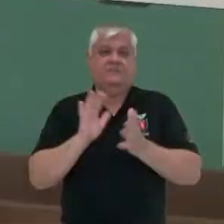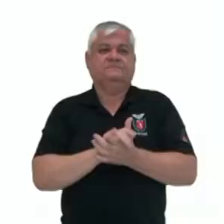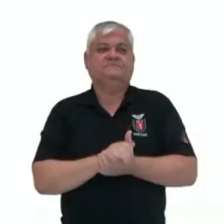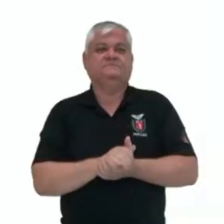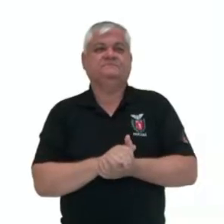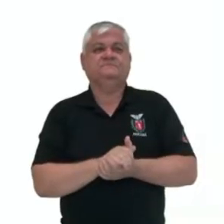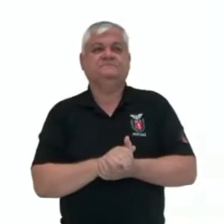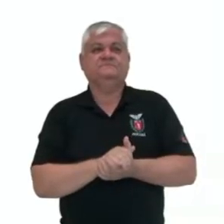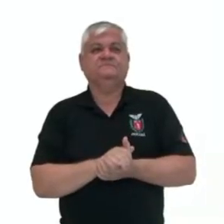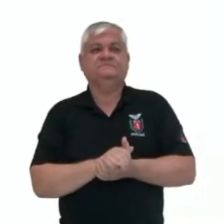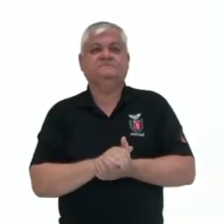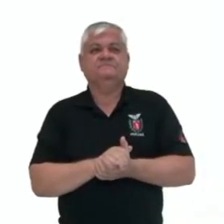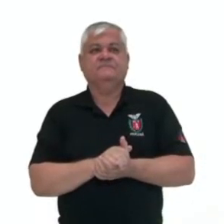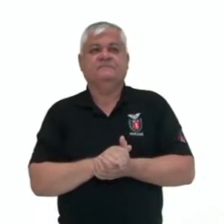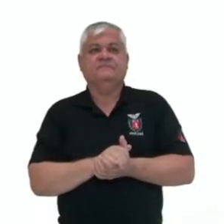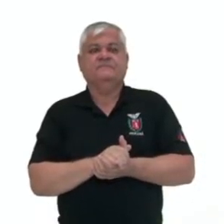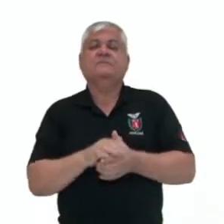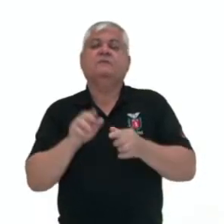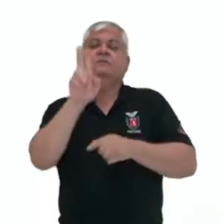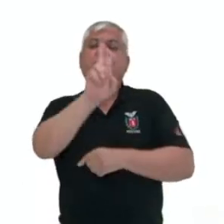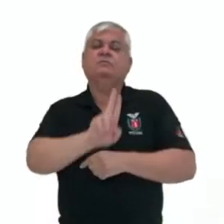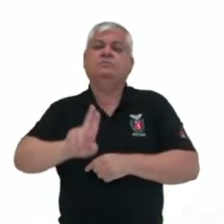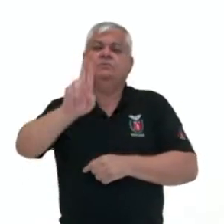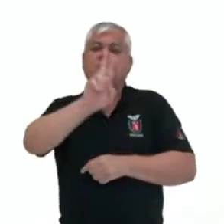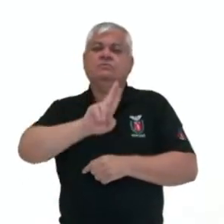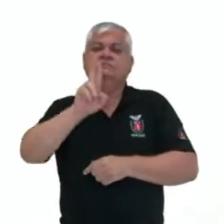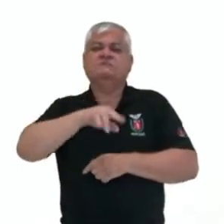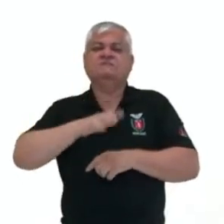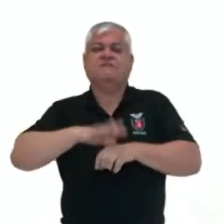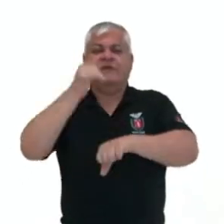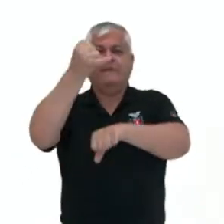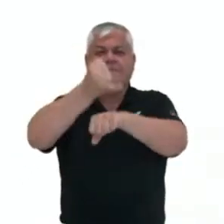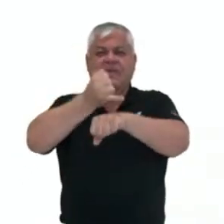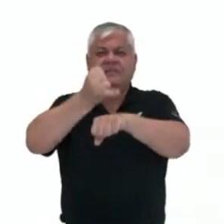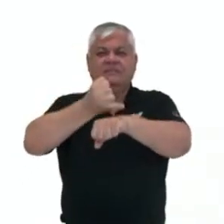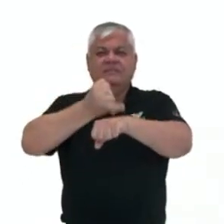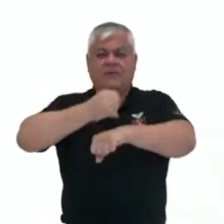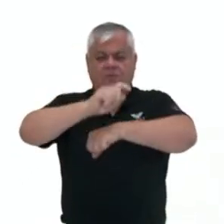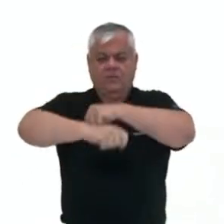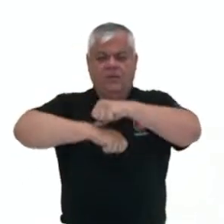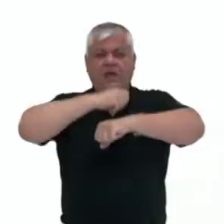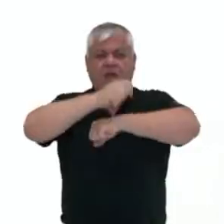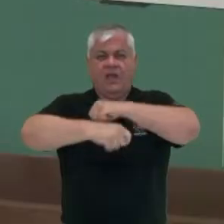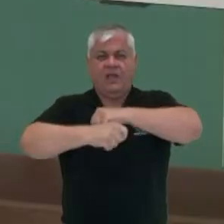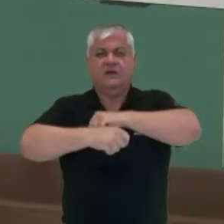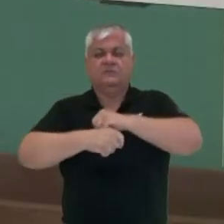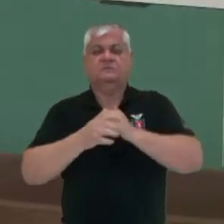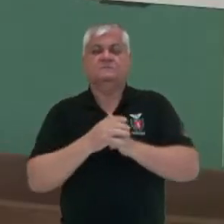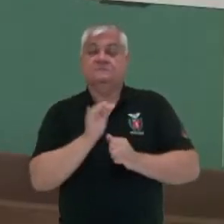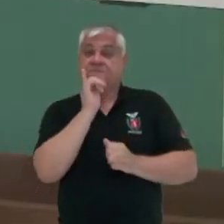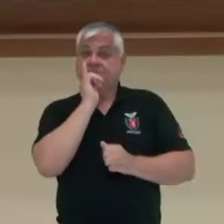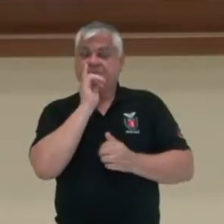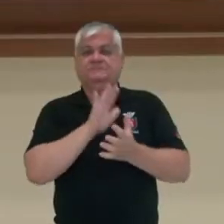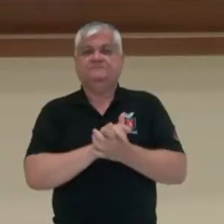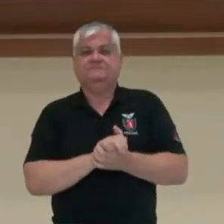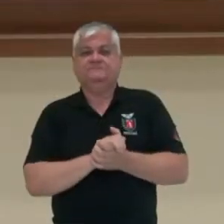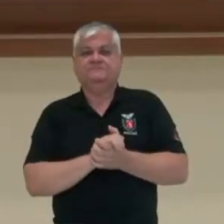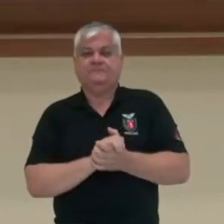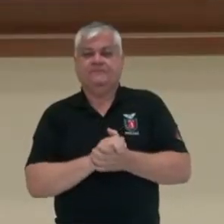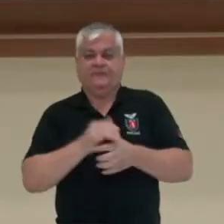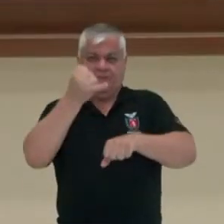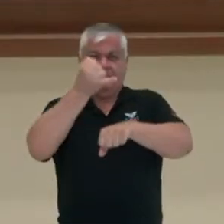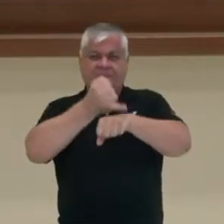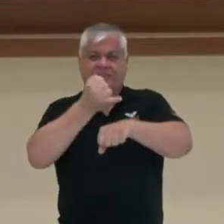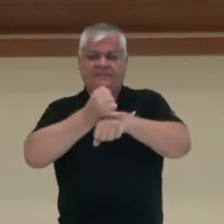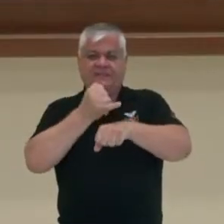questão. Era comum a utilização de pedaços de metal amarrados nas mãos para causar mais impacto. Então pense, eles lutavam